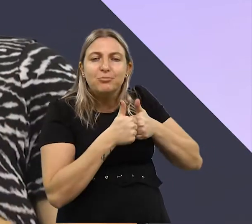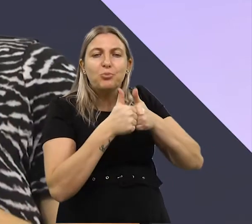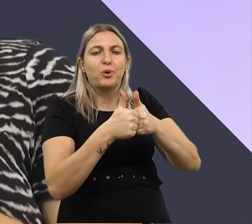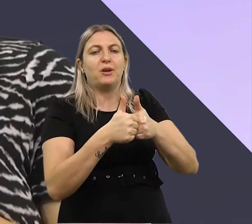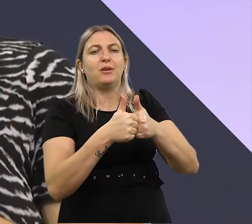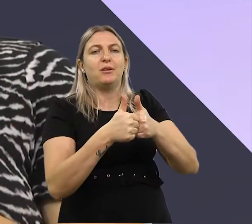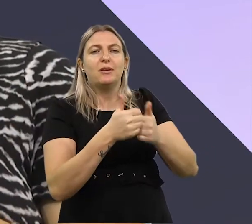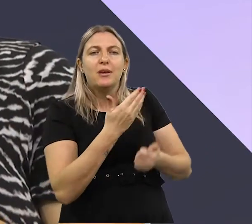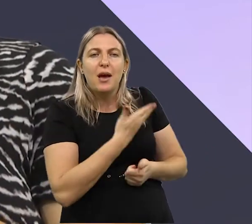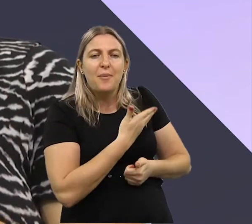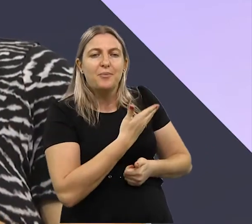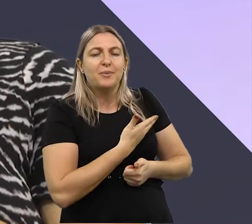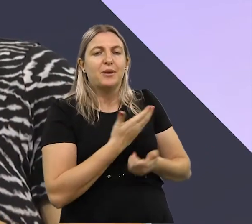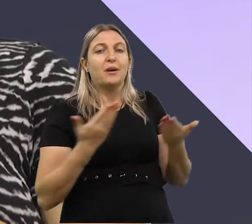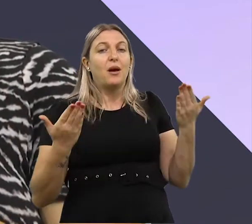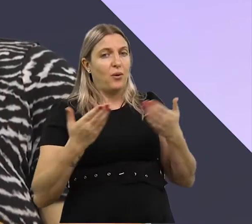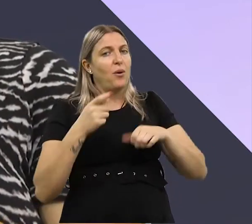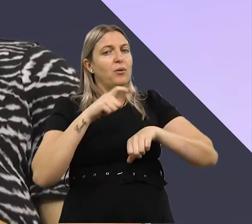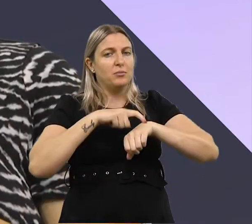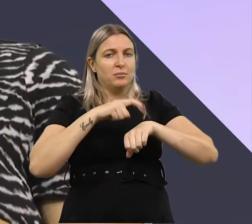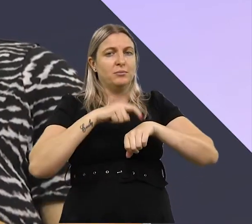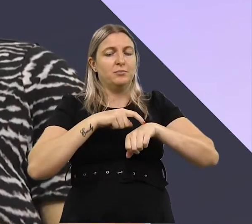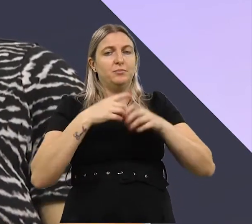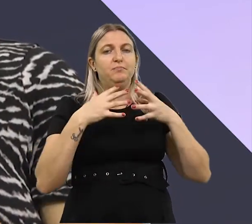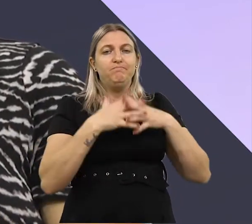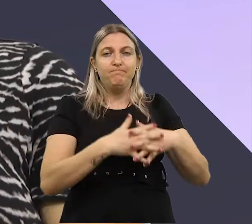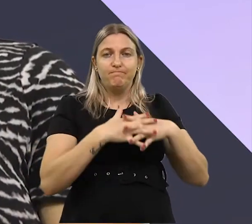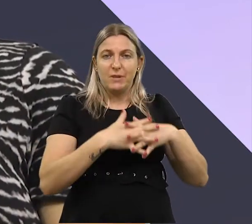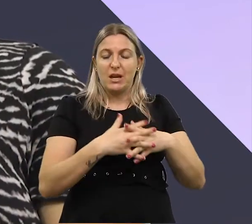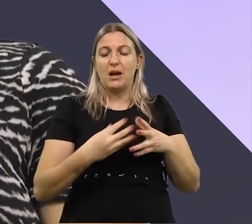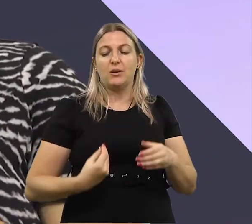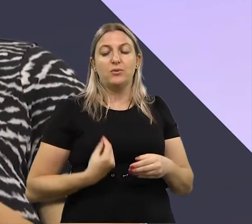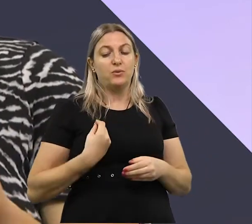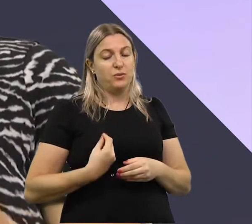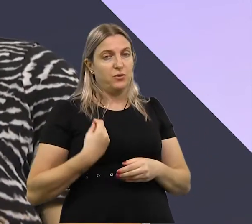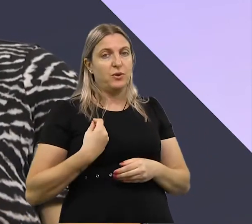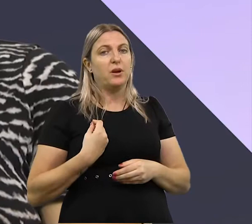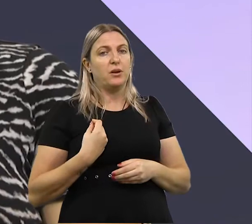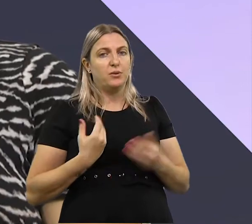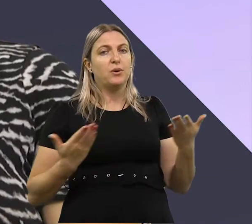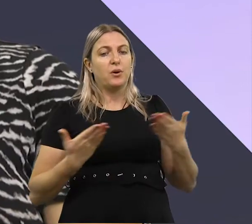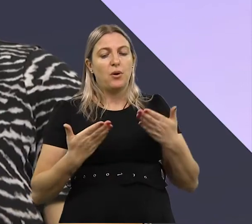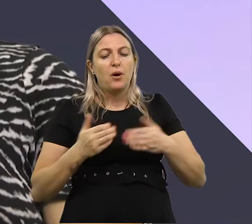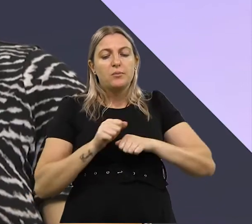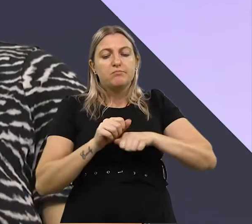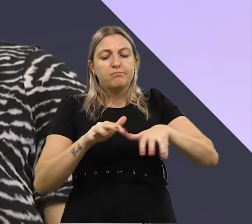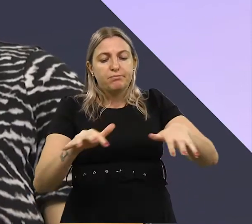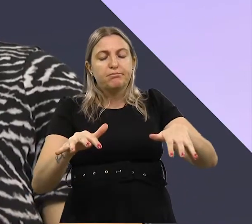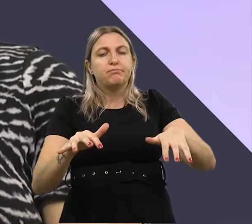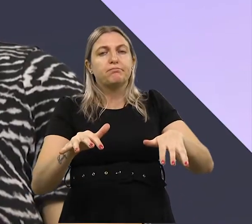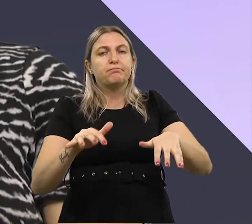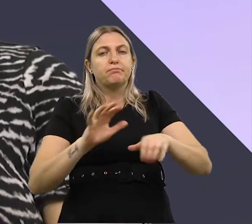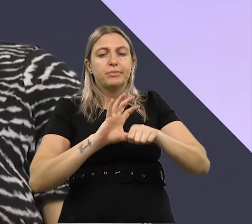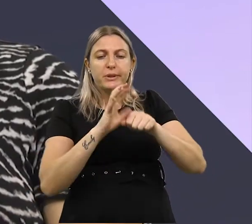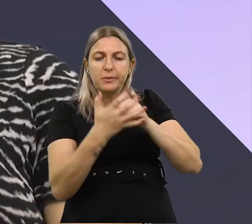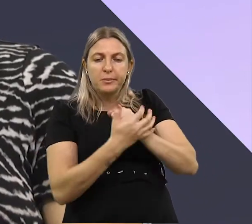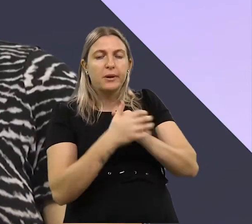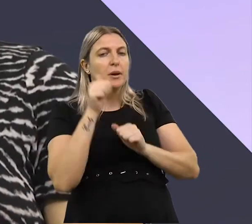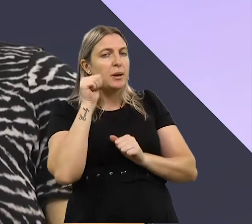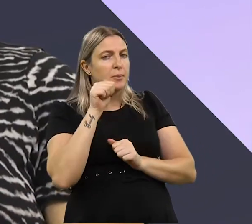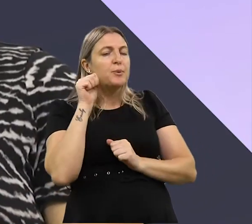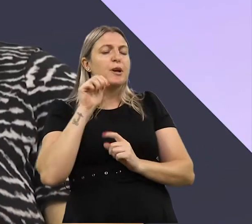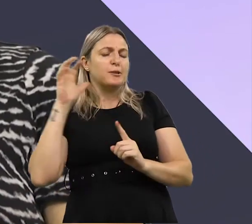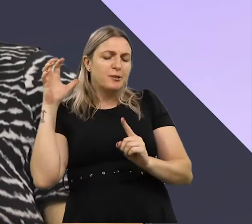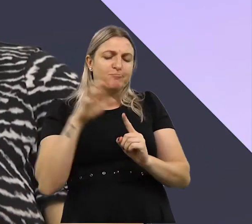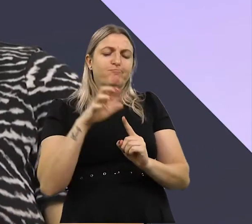companheiras, mulheres, um momento complicado que estamos vivendo, que também, diante de uma pandemia, as mulheres acabam sendo